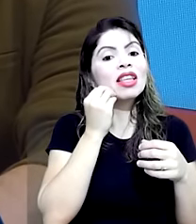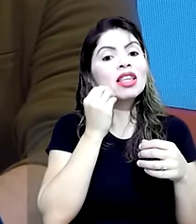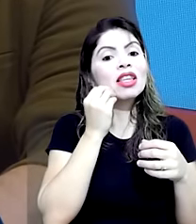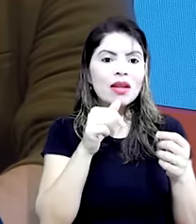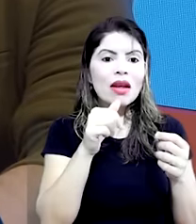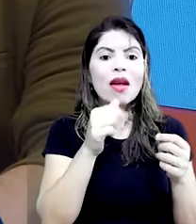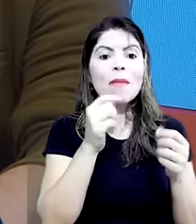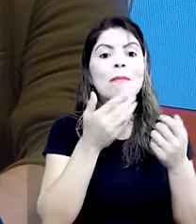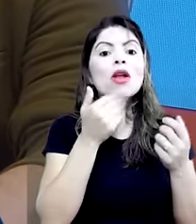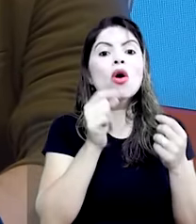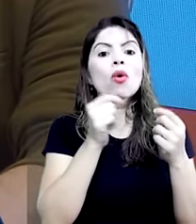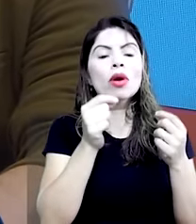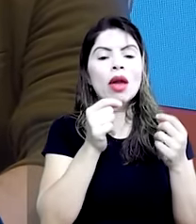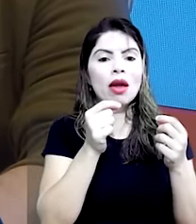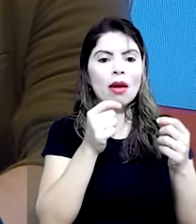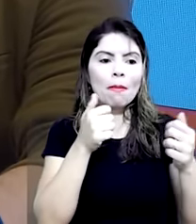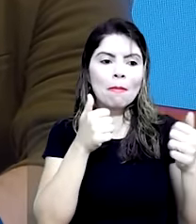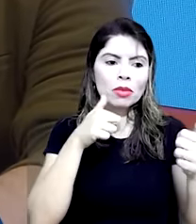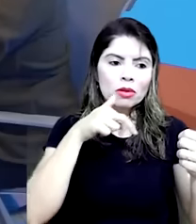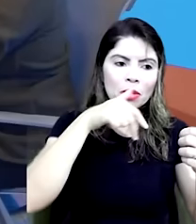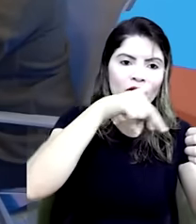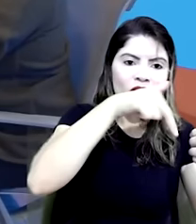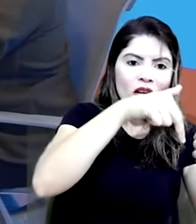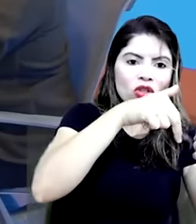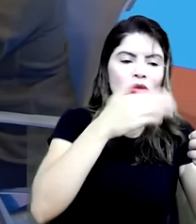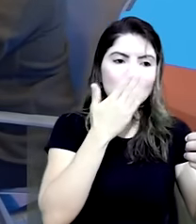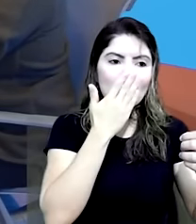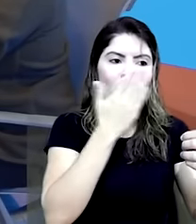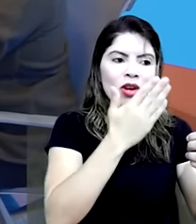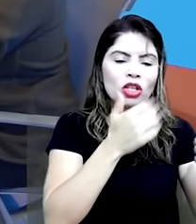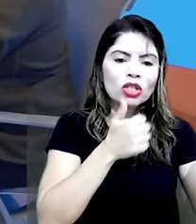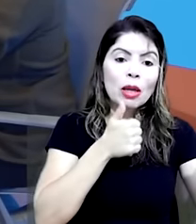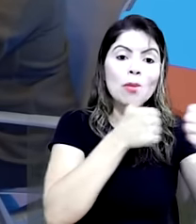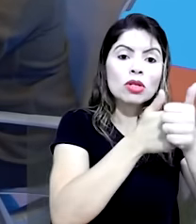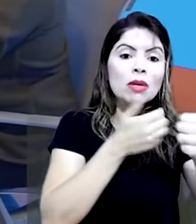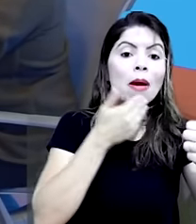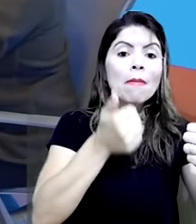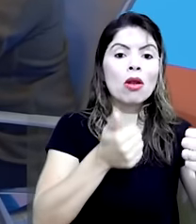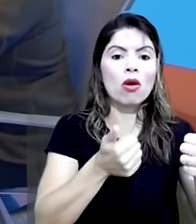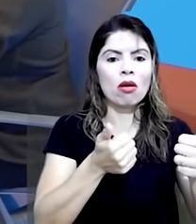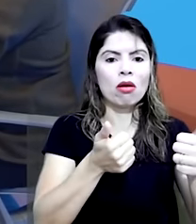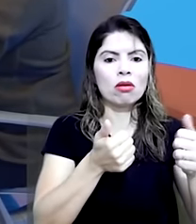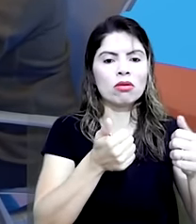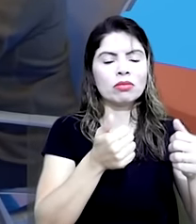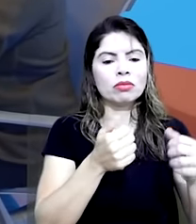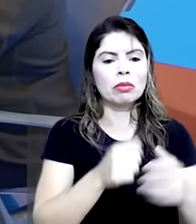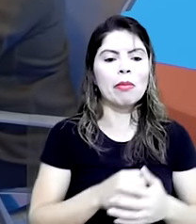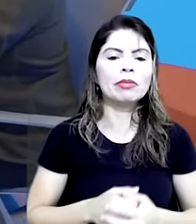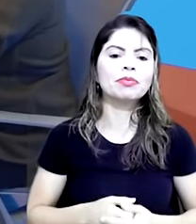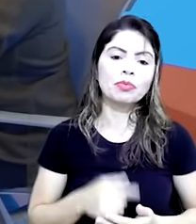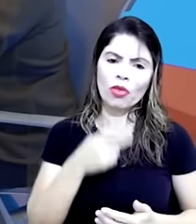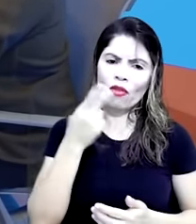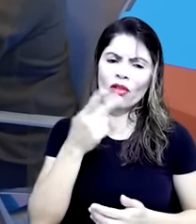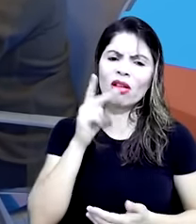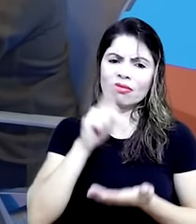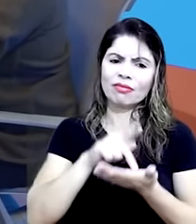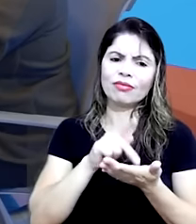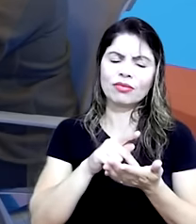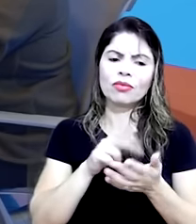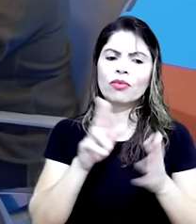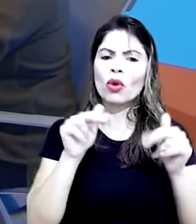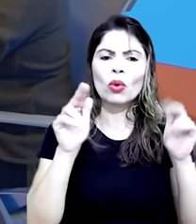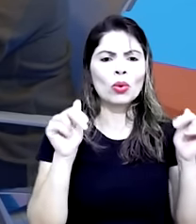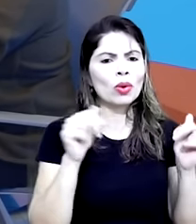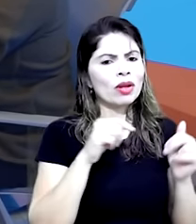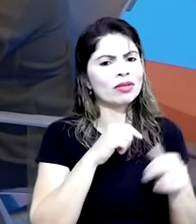vai dar uma bela melhorada né que é eu eu dificilmente eu uso o zoom e Flash porque eu não sei usar o Flash eu falo sou sincera nunca deu certo